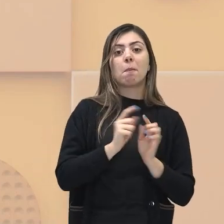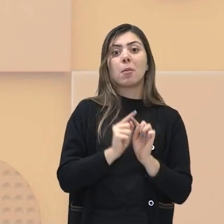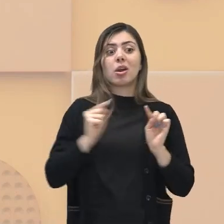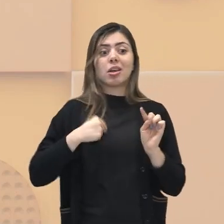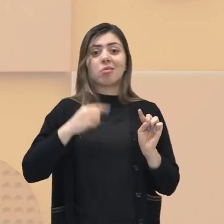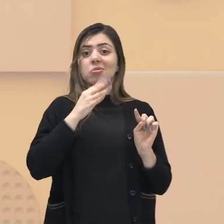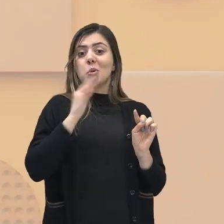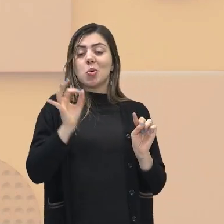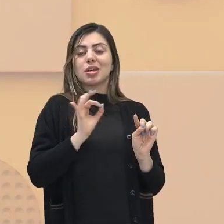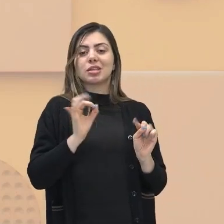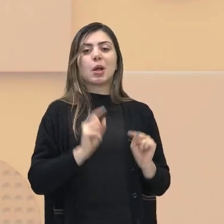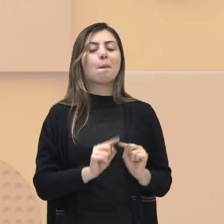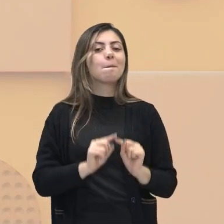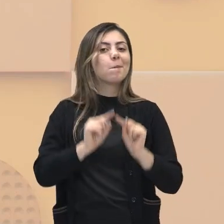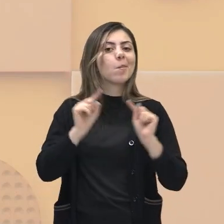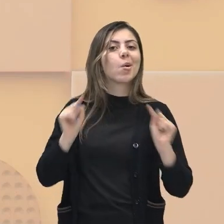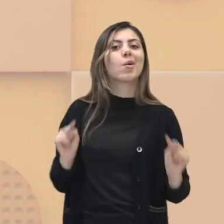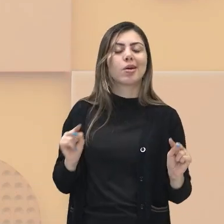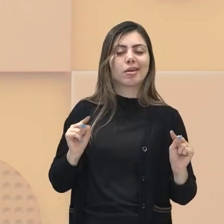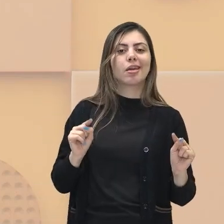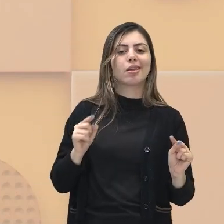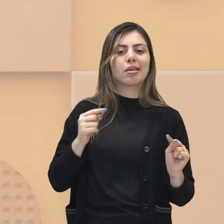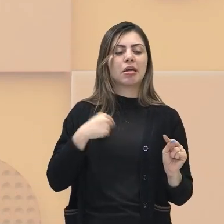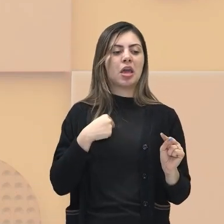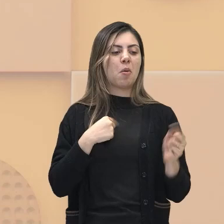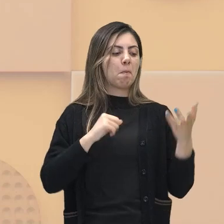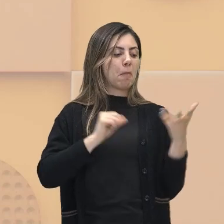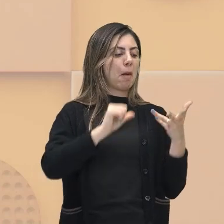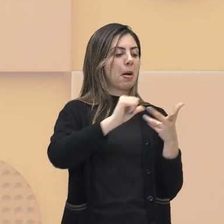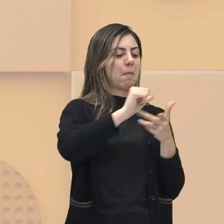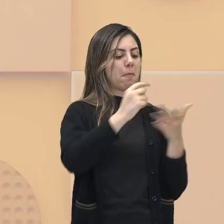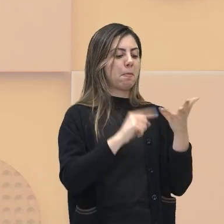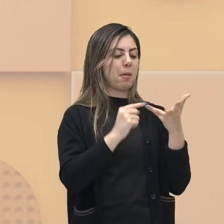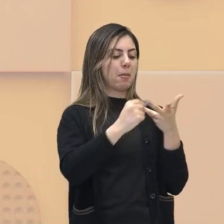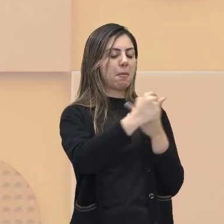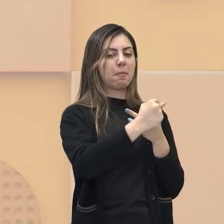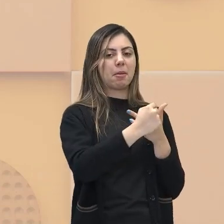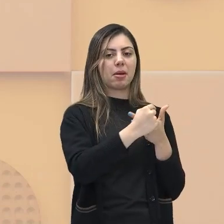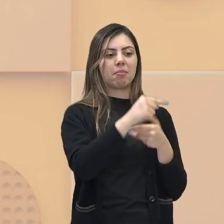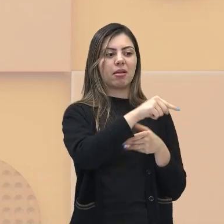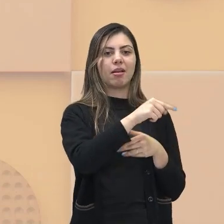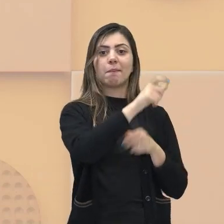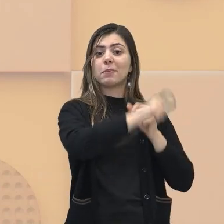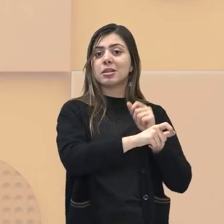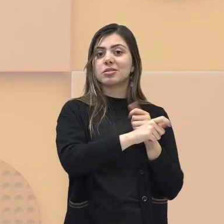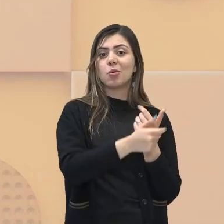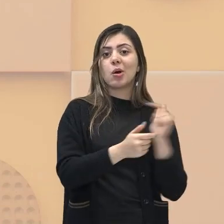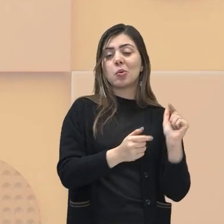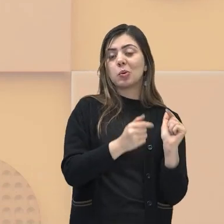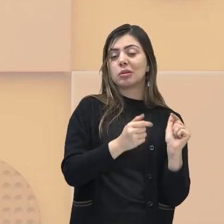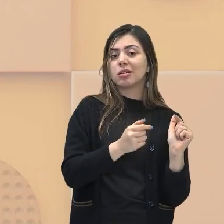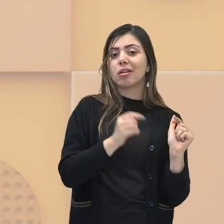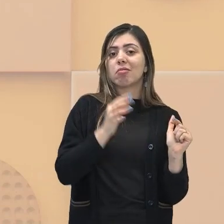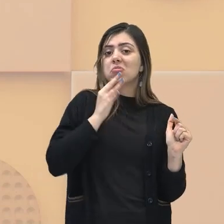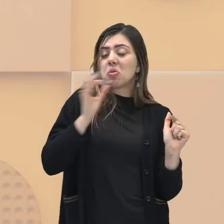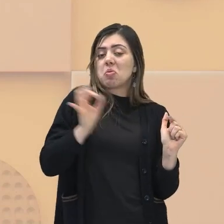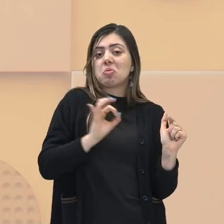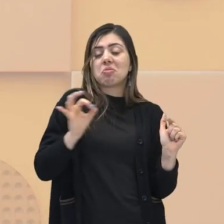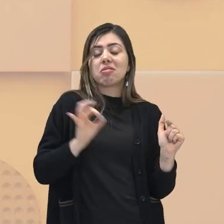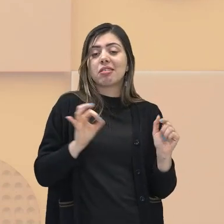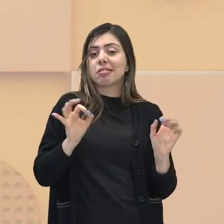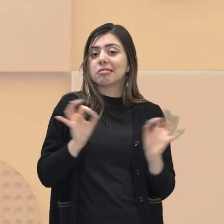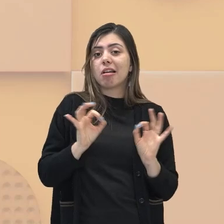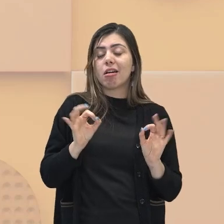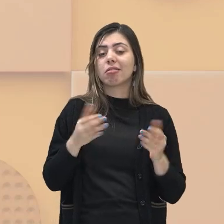conheço, mas estou colocando meus pré-julgamentos aqui sobre o outro, sem